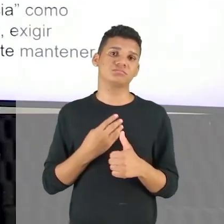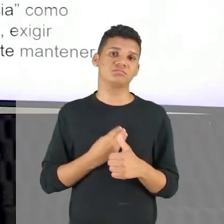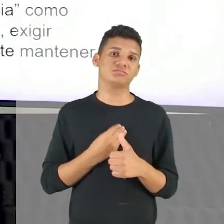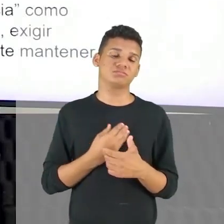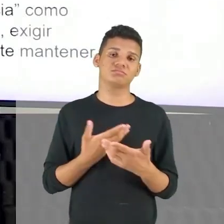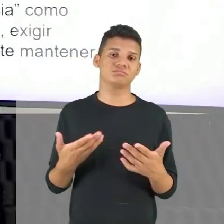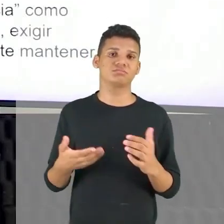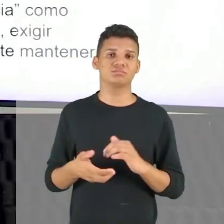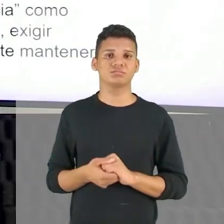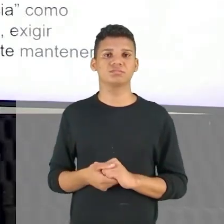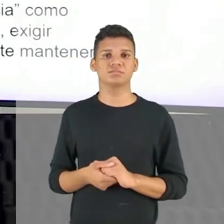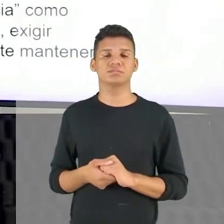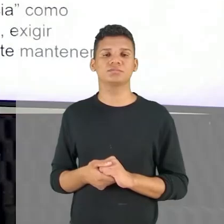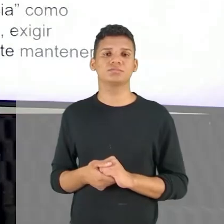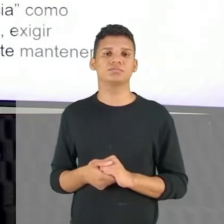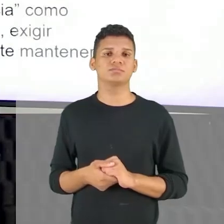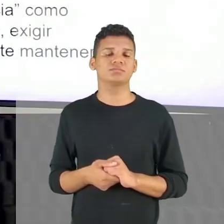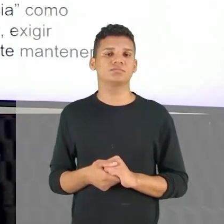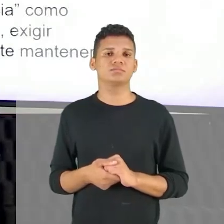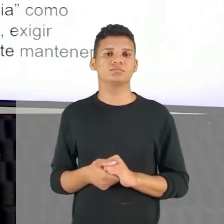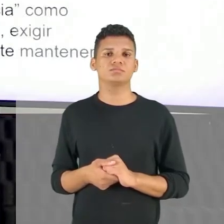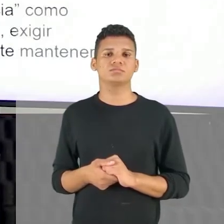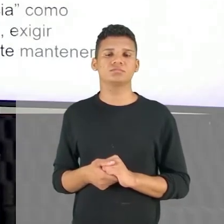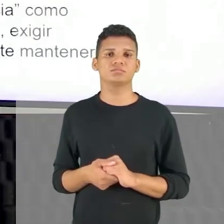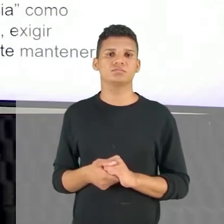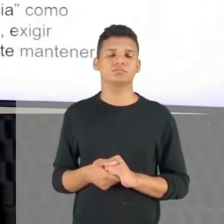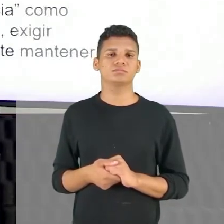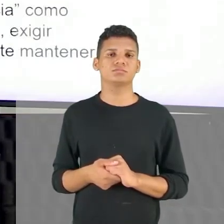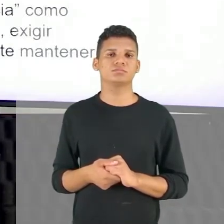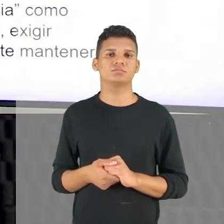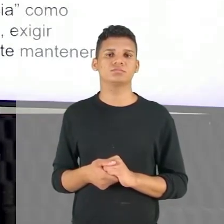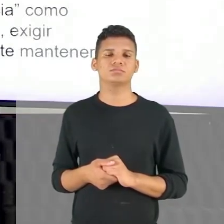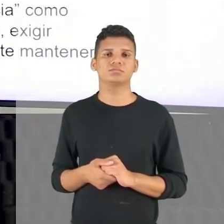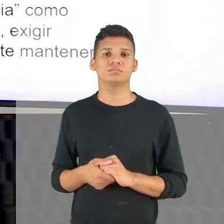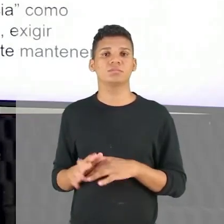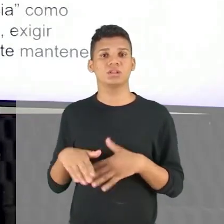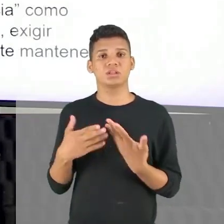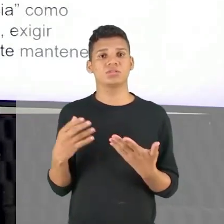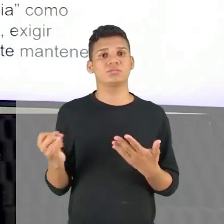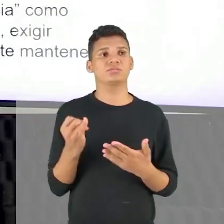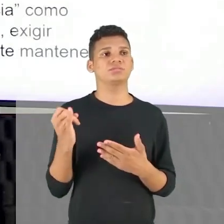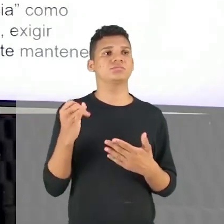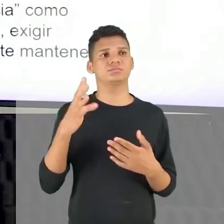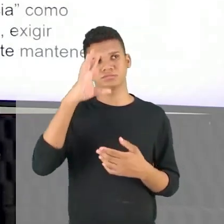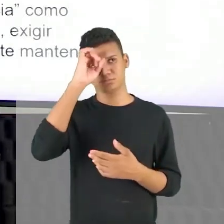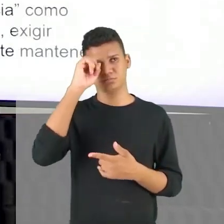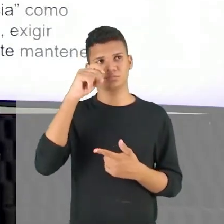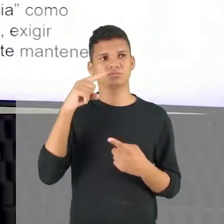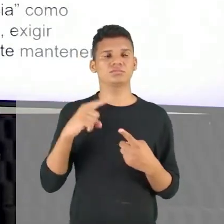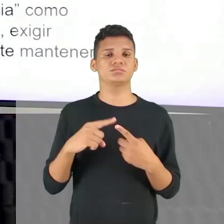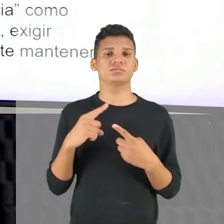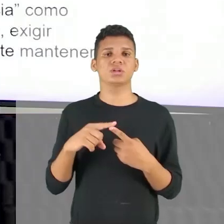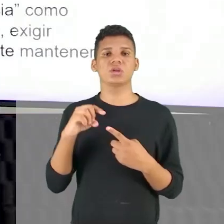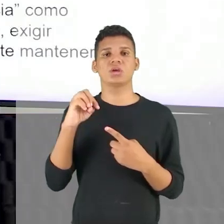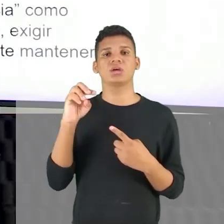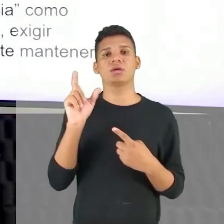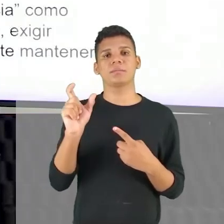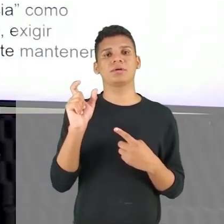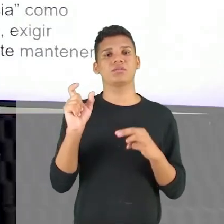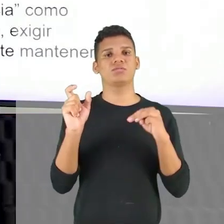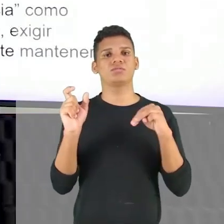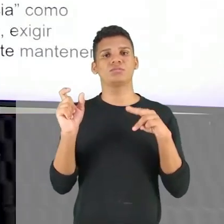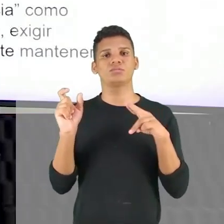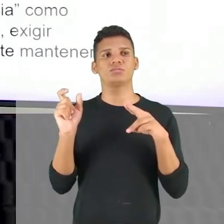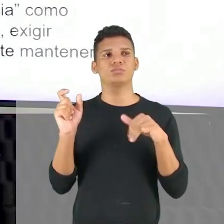aprendemos na vida. A muito temprana idade, né, é importante vocês aprenderem duas palavras. A palavra muy significa muito.